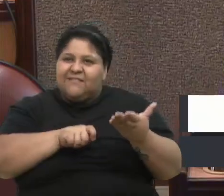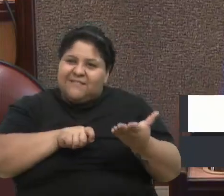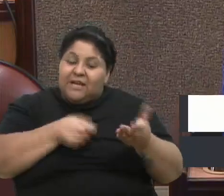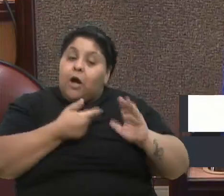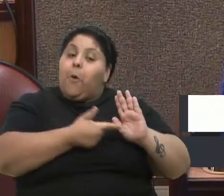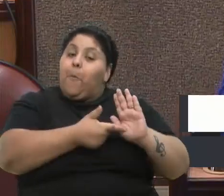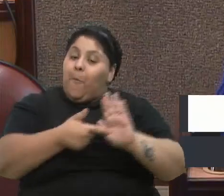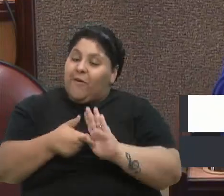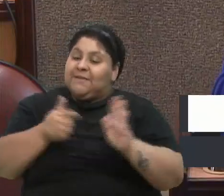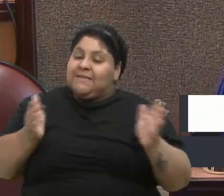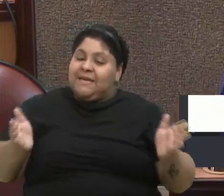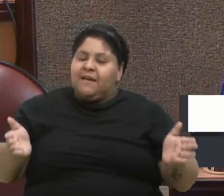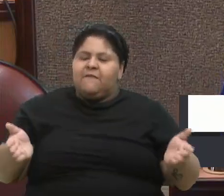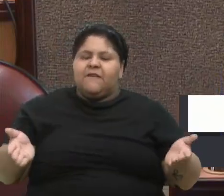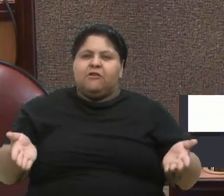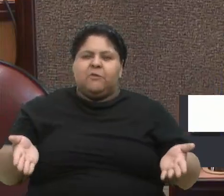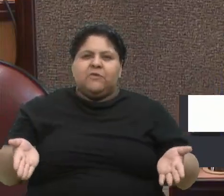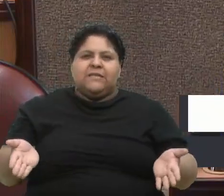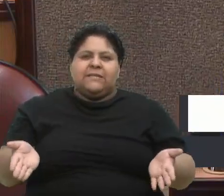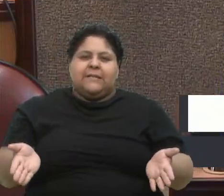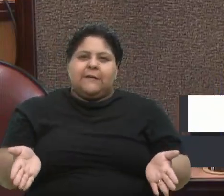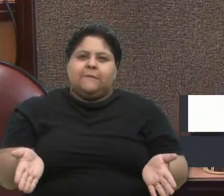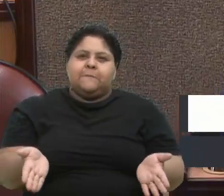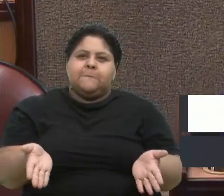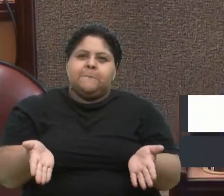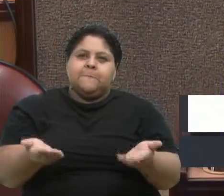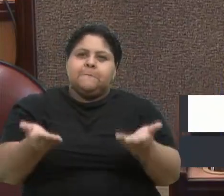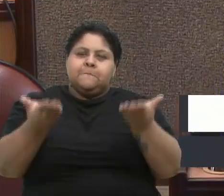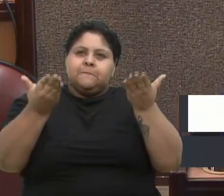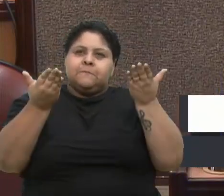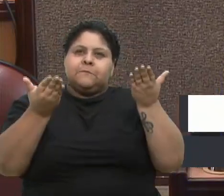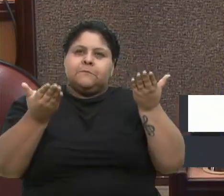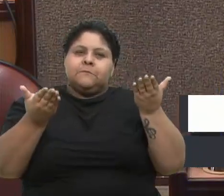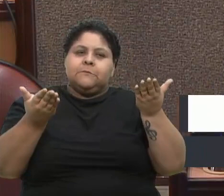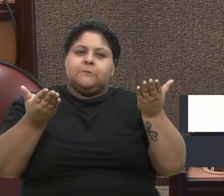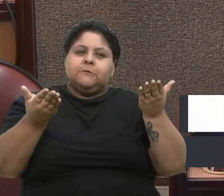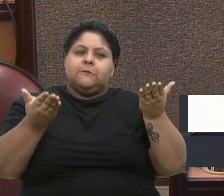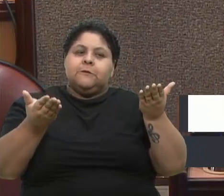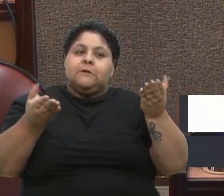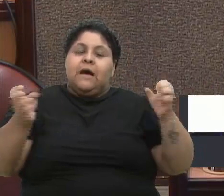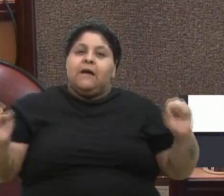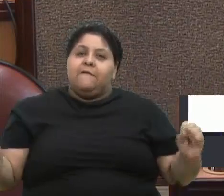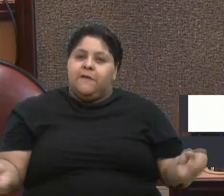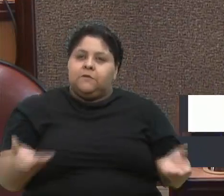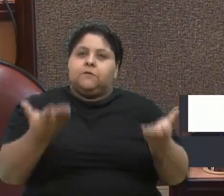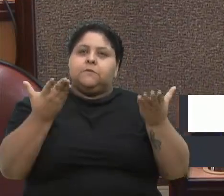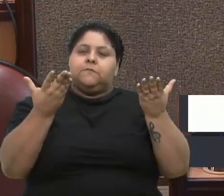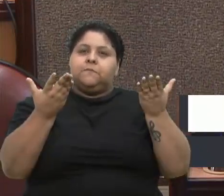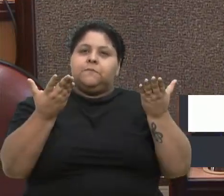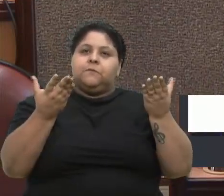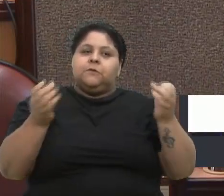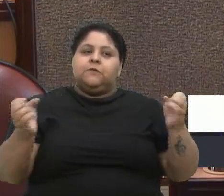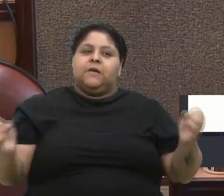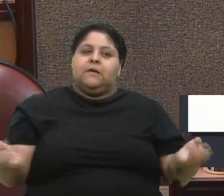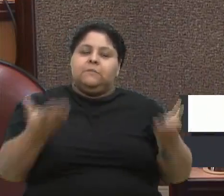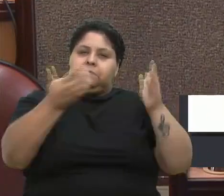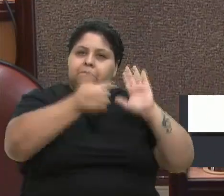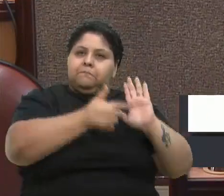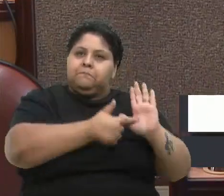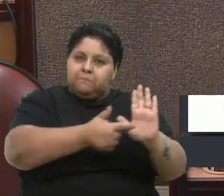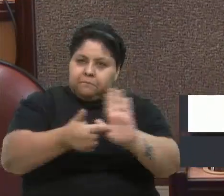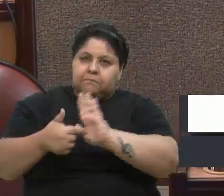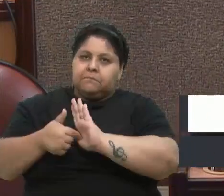evento importante e com a inclusão dele no calendário oficial do município, fica também um município, né, disponível para